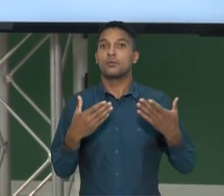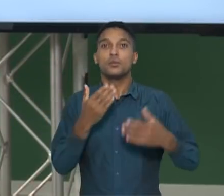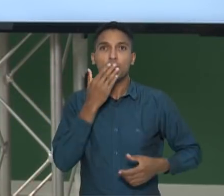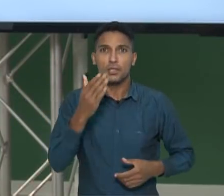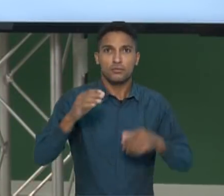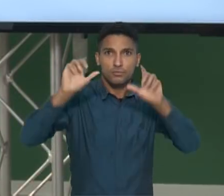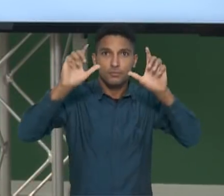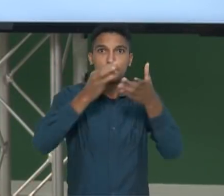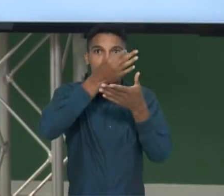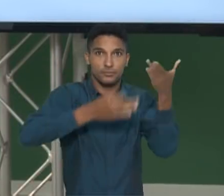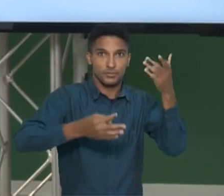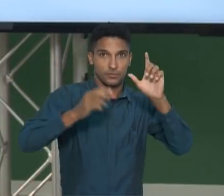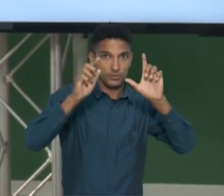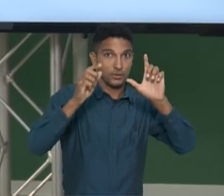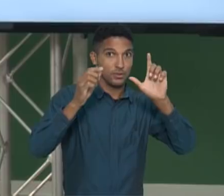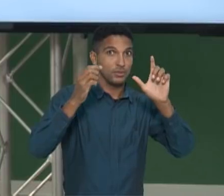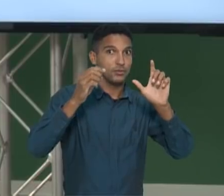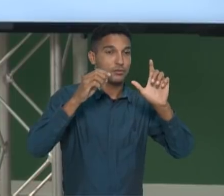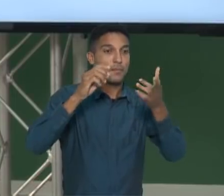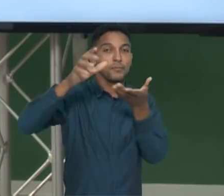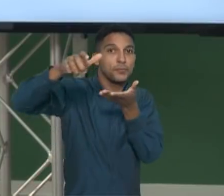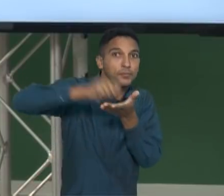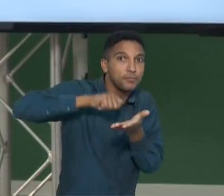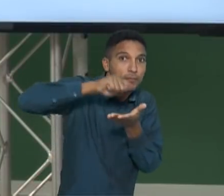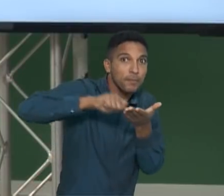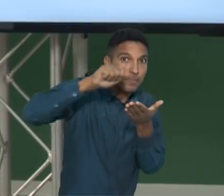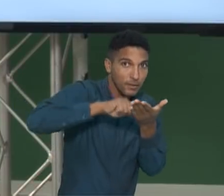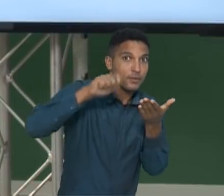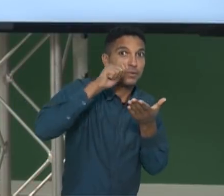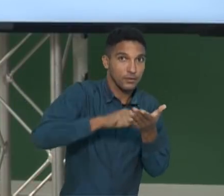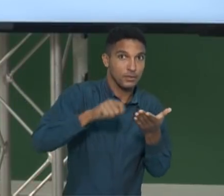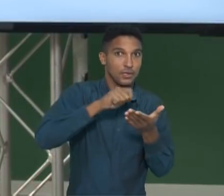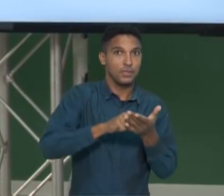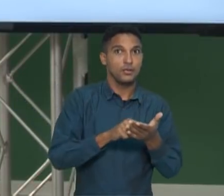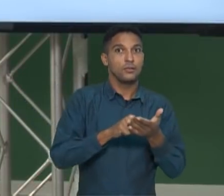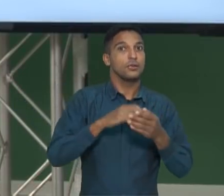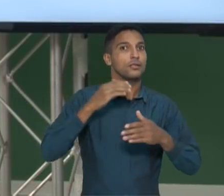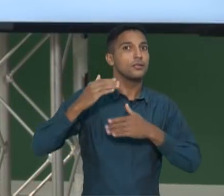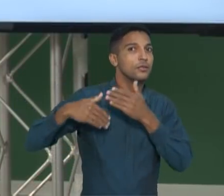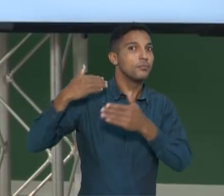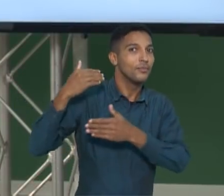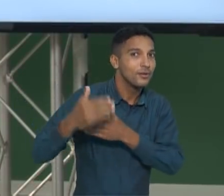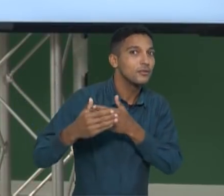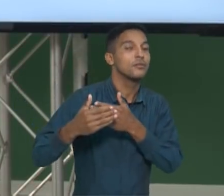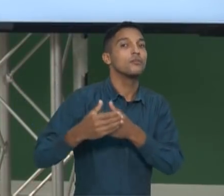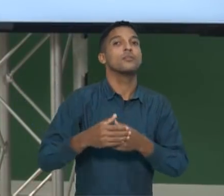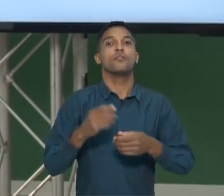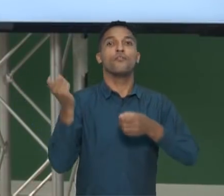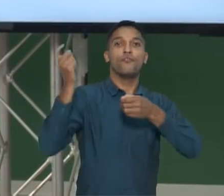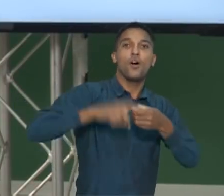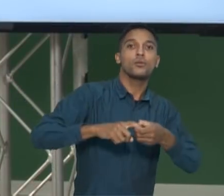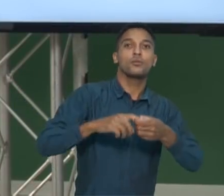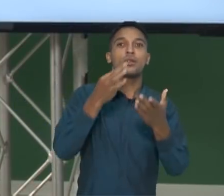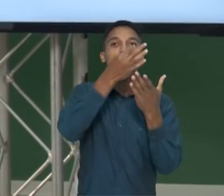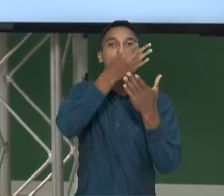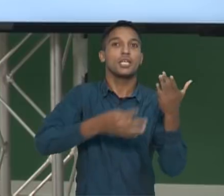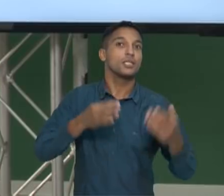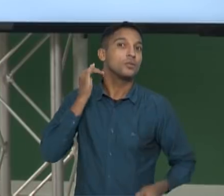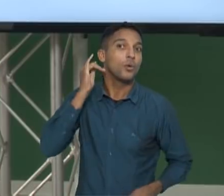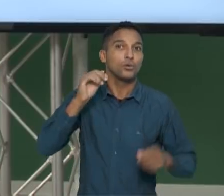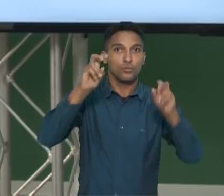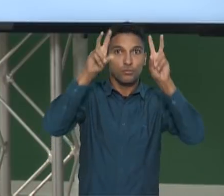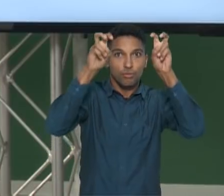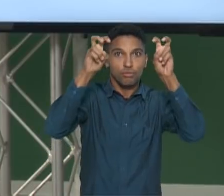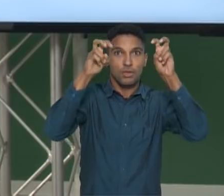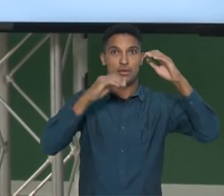anotarem essa questão, né? E na sequência, a gente vai trazer novamente o início do conto e vamos congelar aqui o slide para que